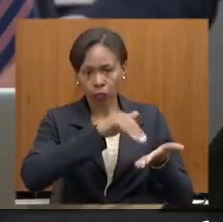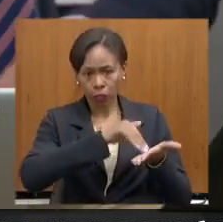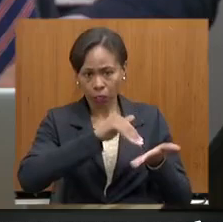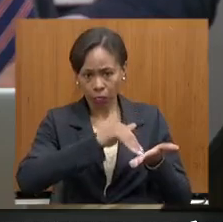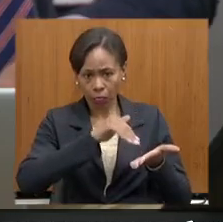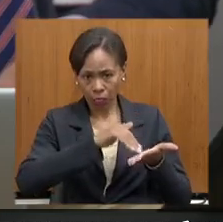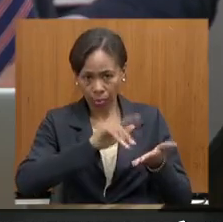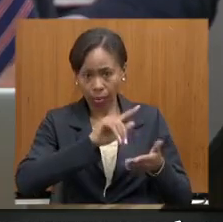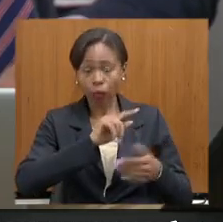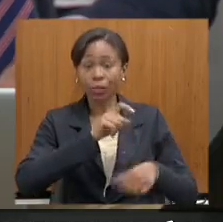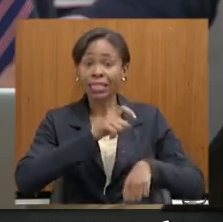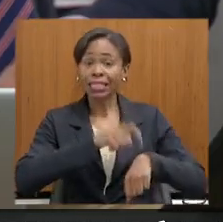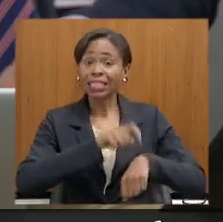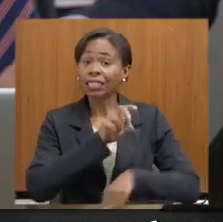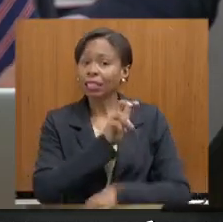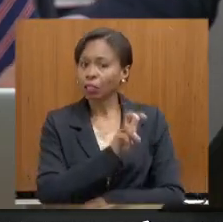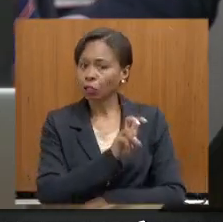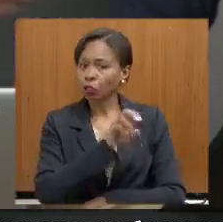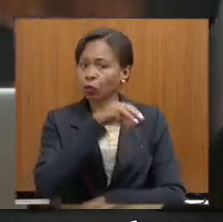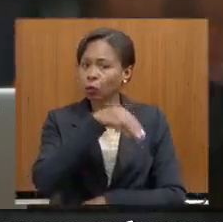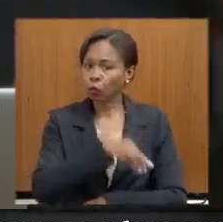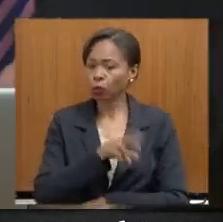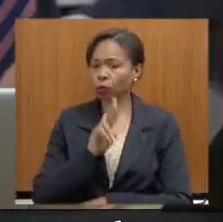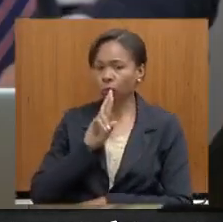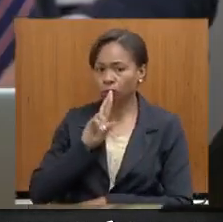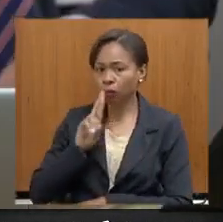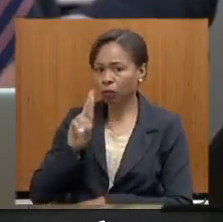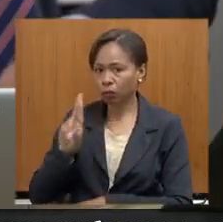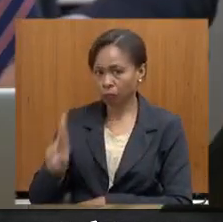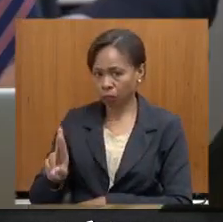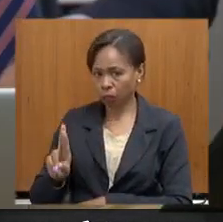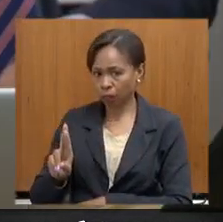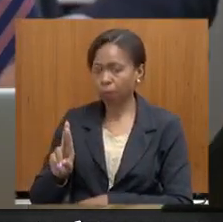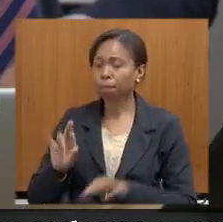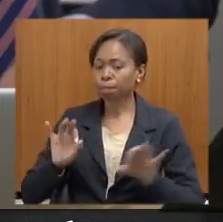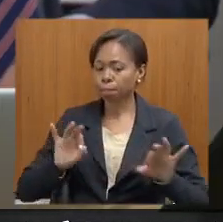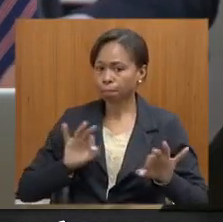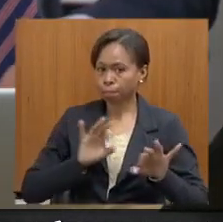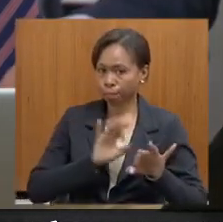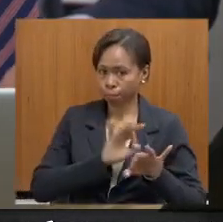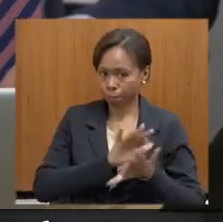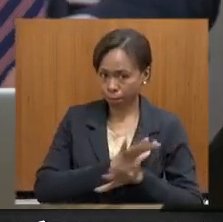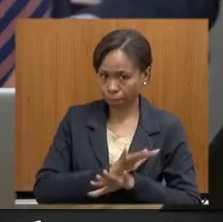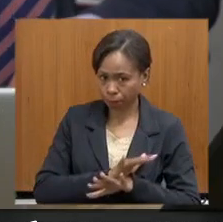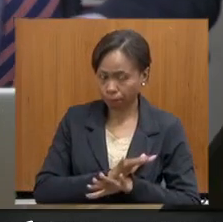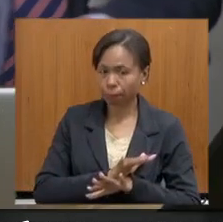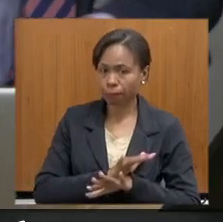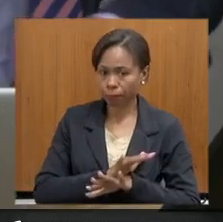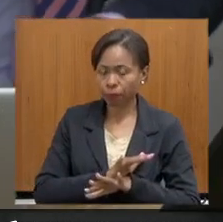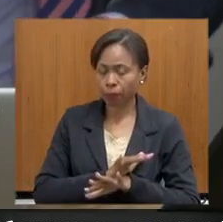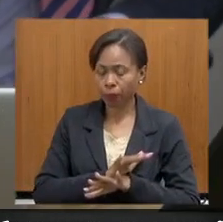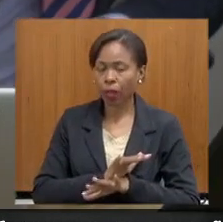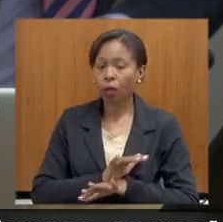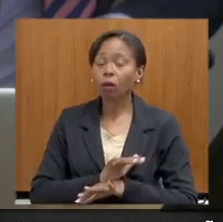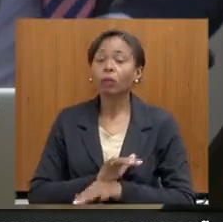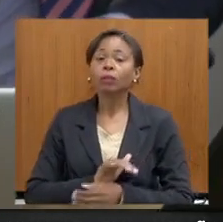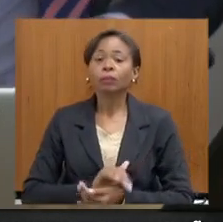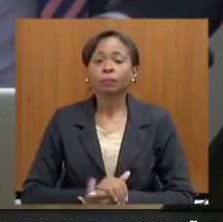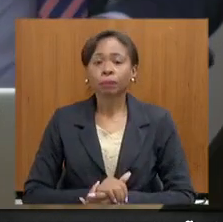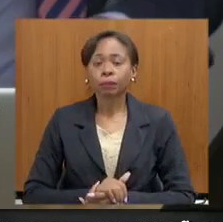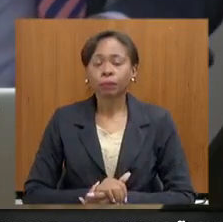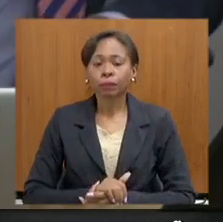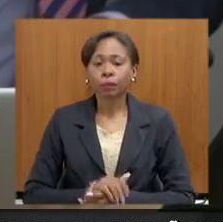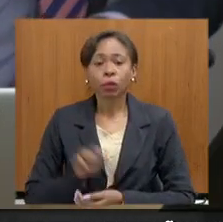disporá de cinco minutos para respondê-la após a resposta da autoridade Estadual